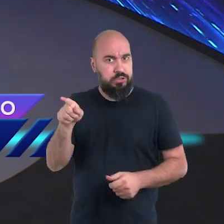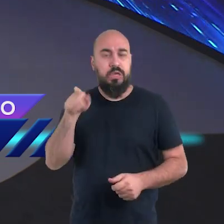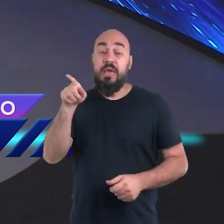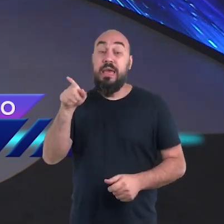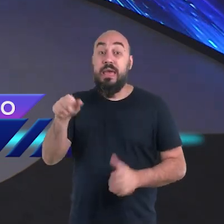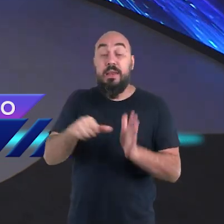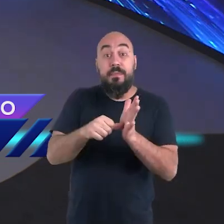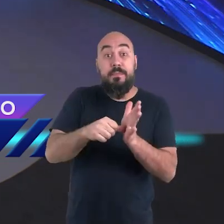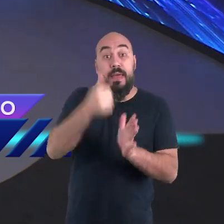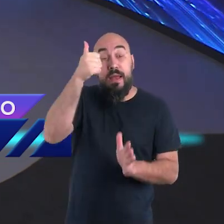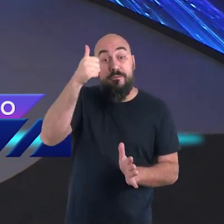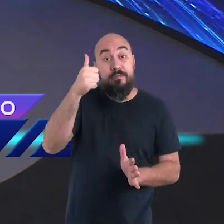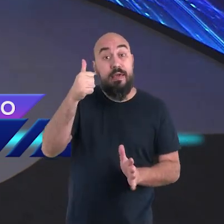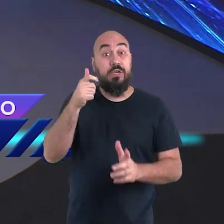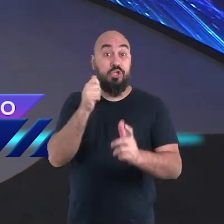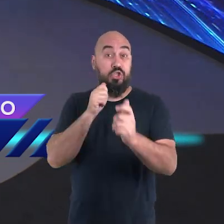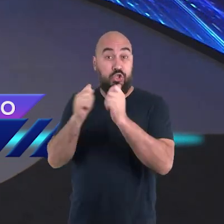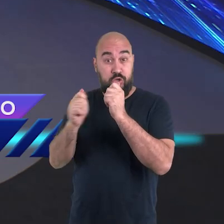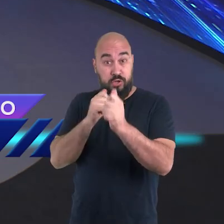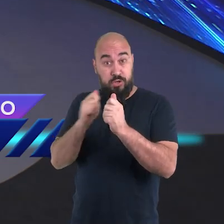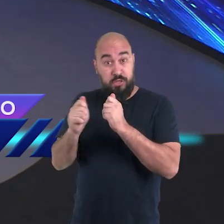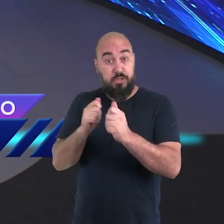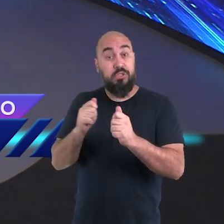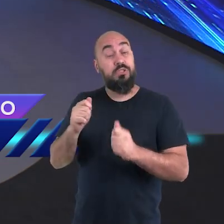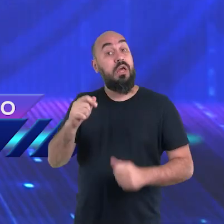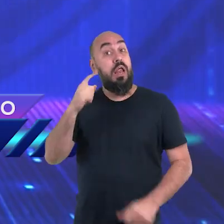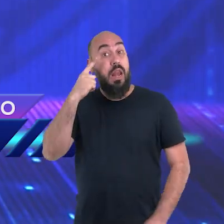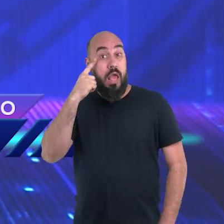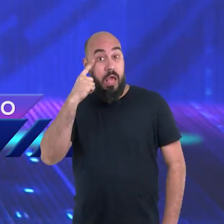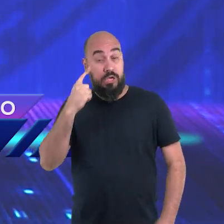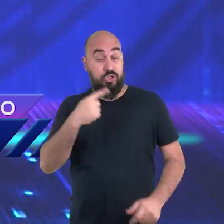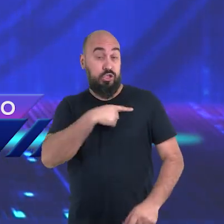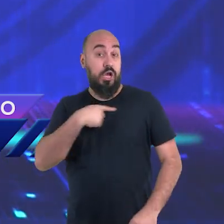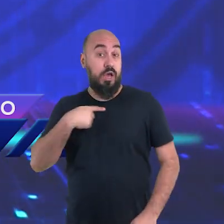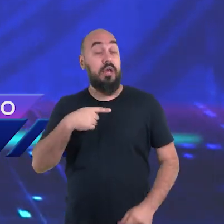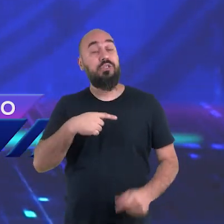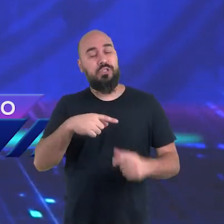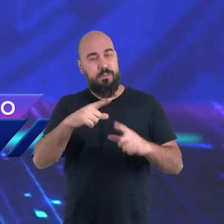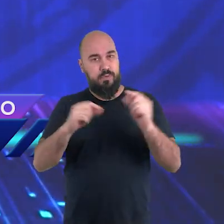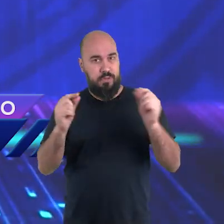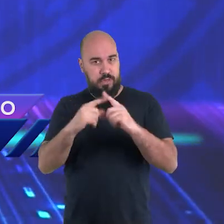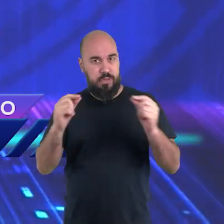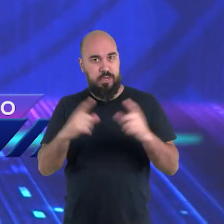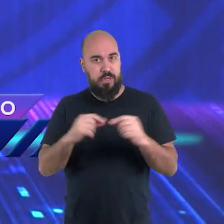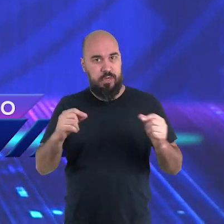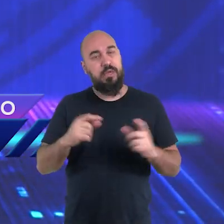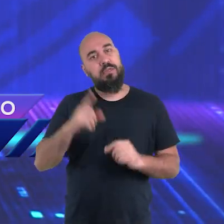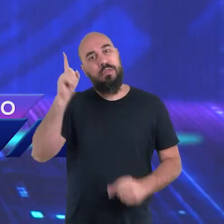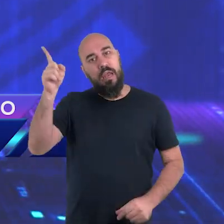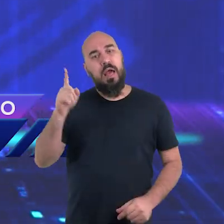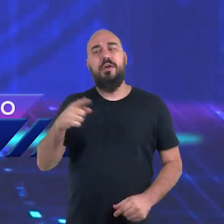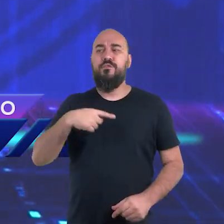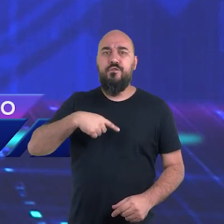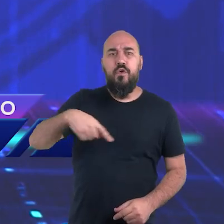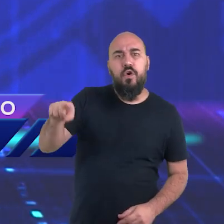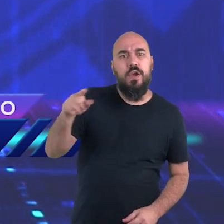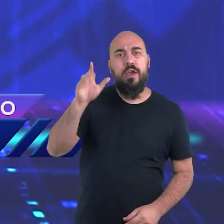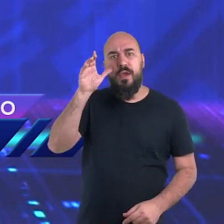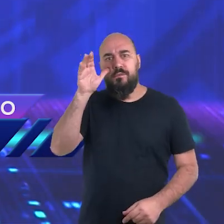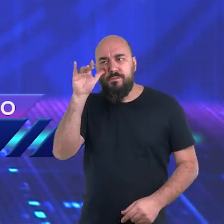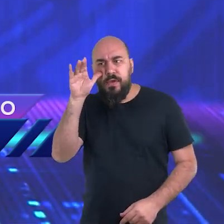a entrar em Hiroshima depois da explosão da bomba atômica. E ele foi o que primeiro escreveu aquilo que ele